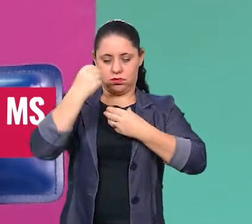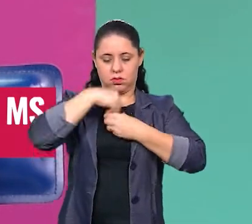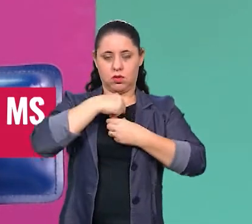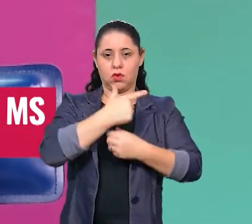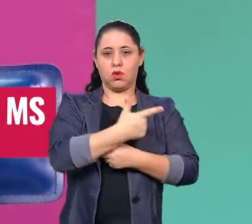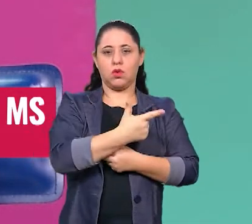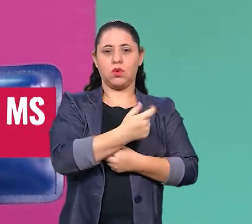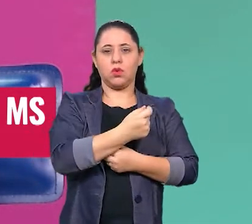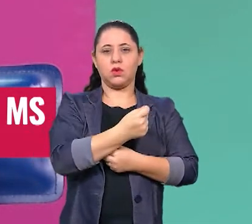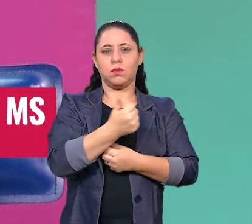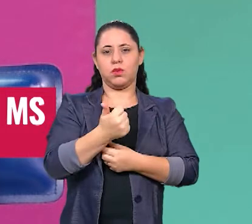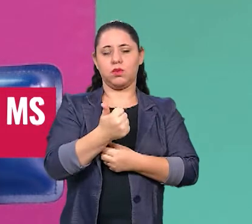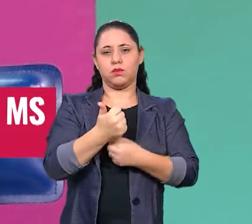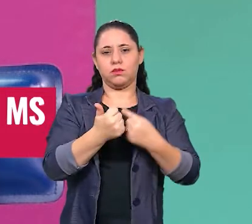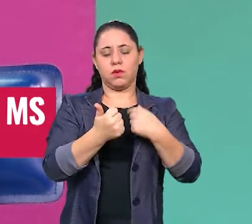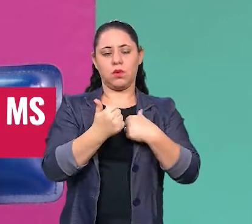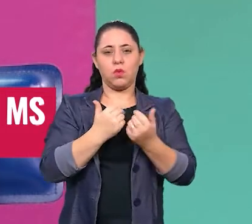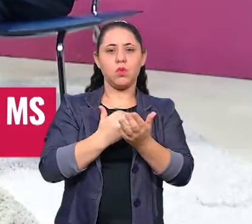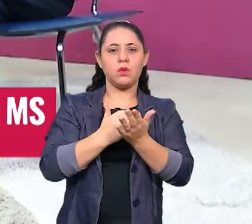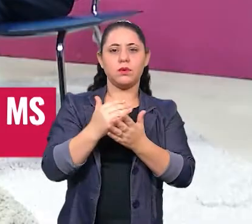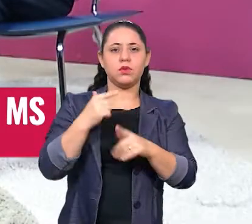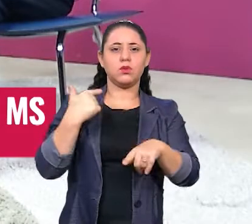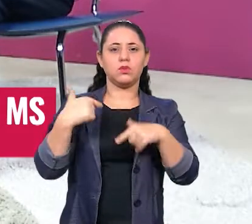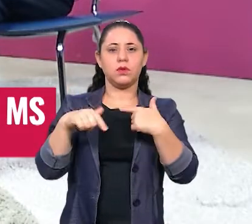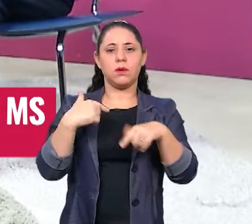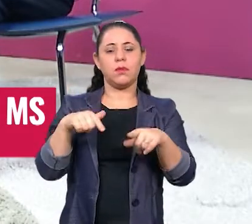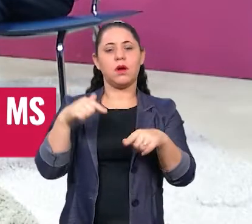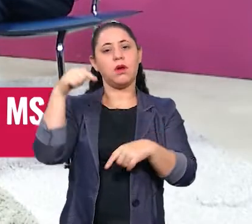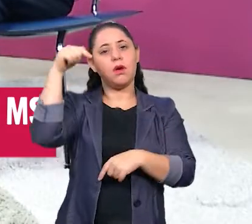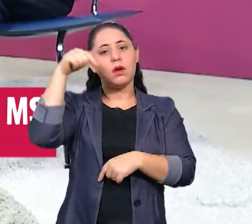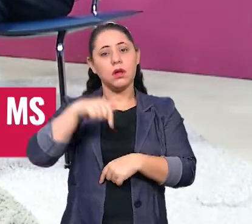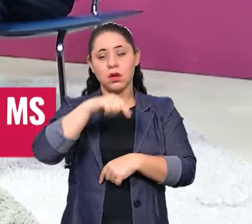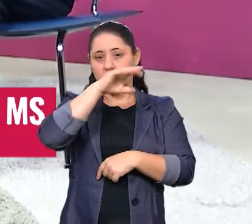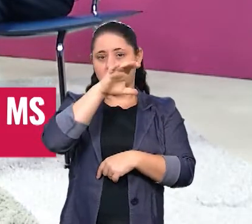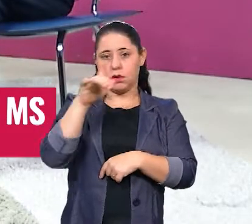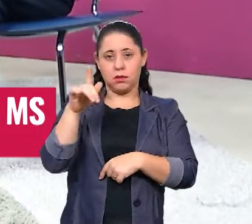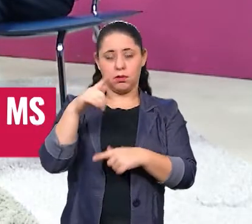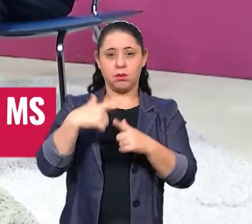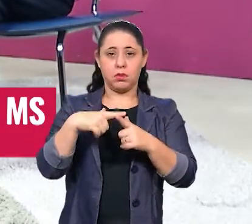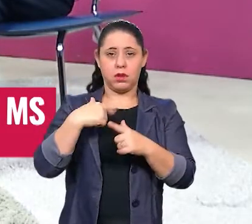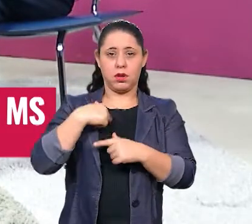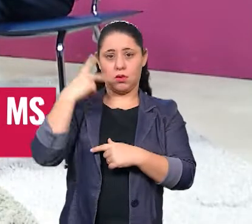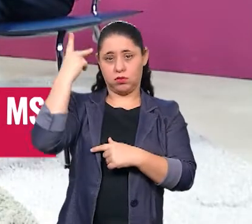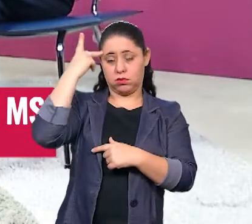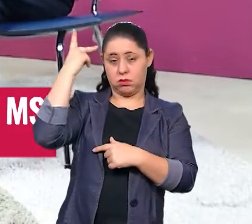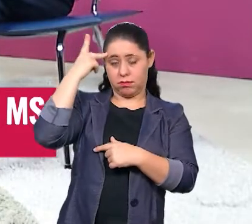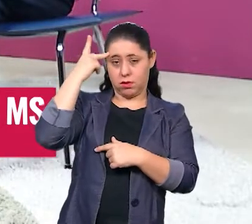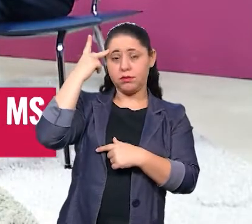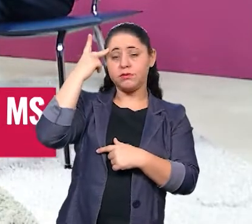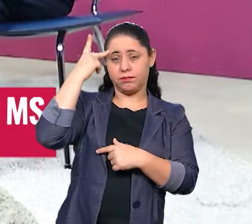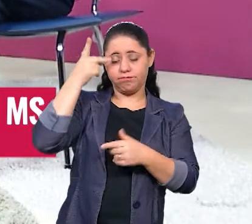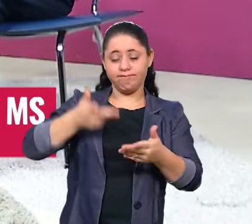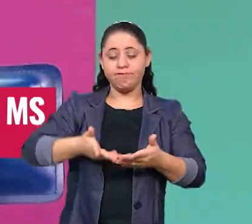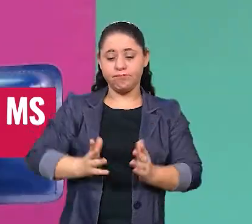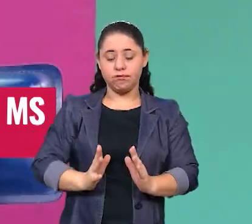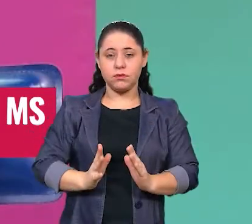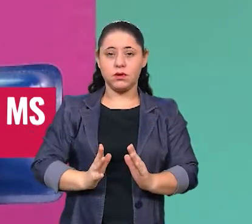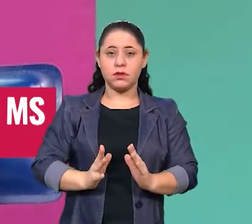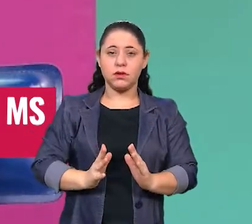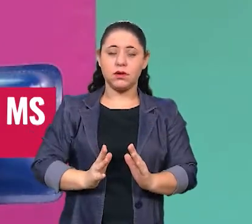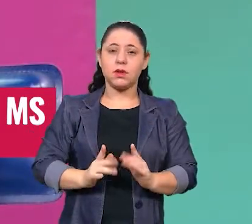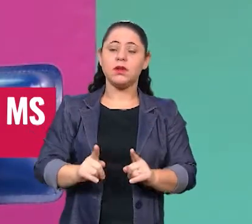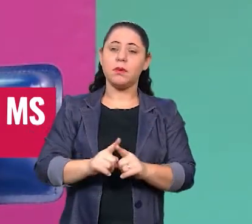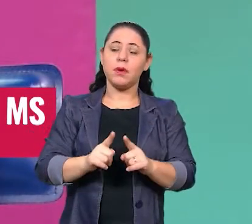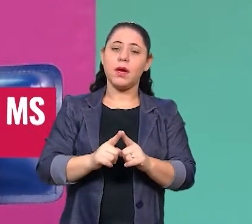Em 2001 eu iniciei o trabalho aqui em Campo Grande, porque eu sou de São Paulo, sou paulistana,